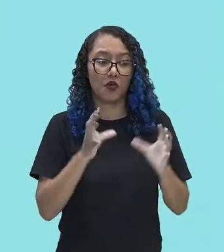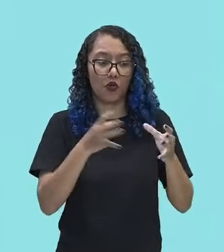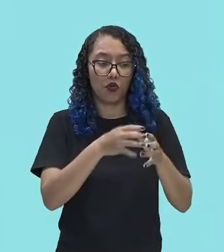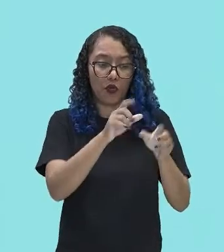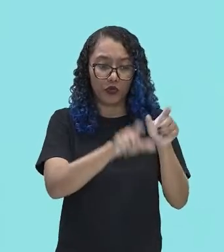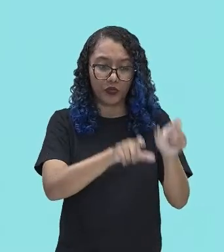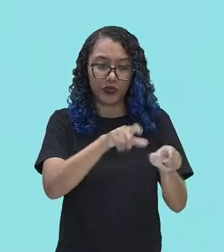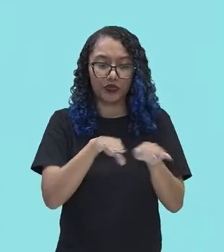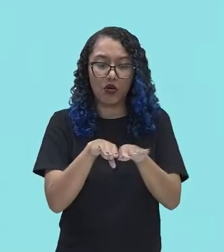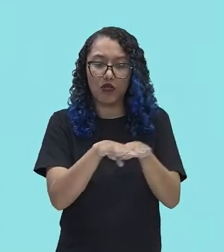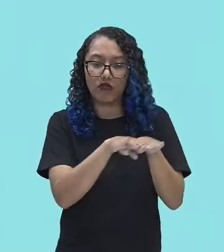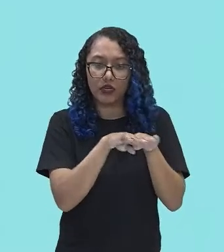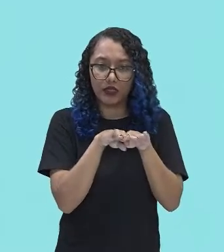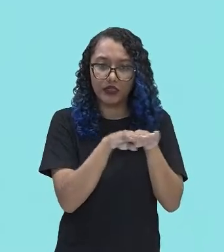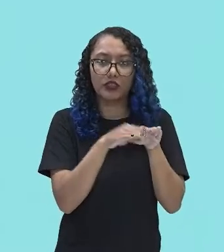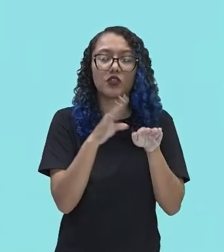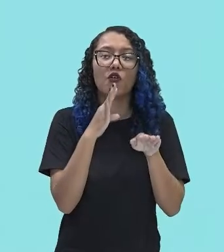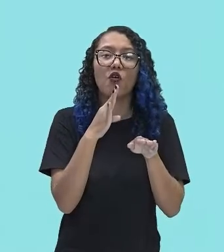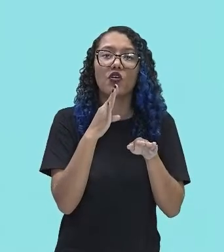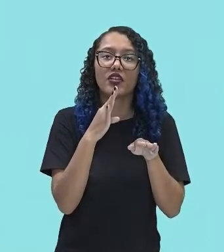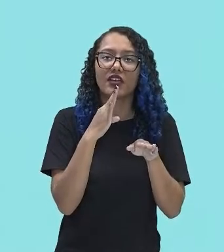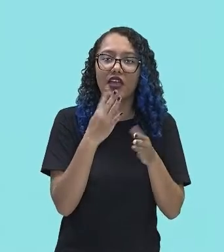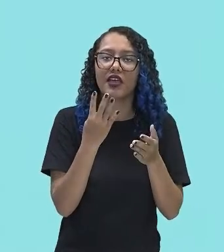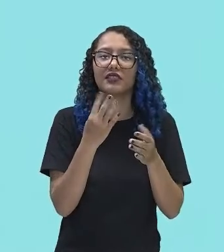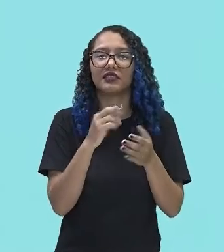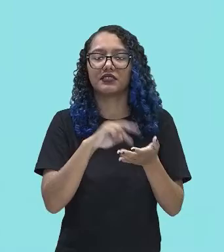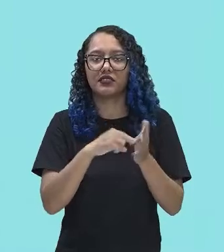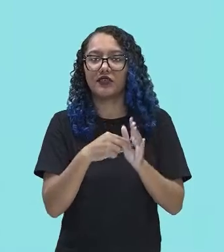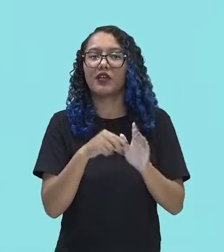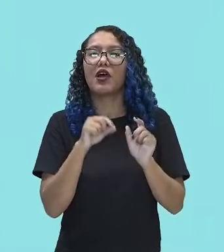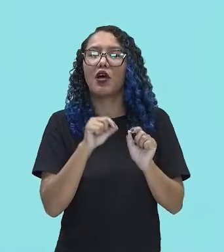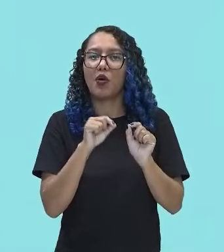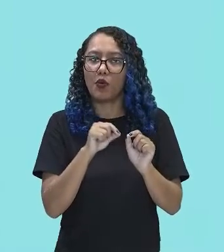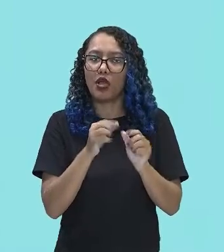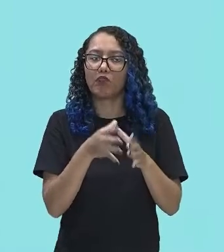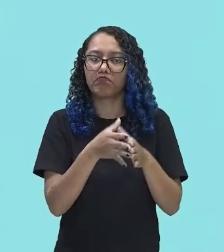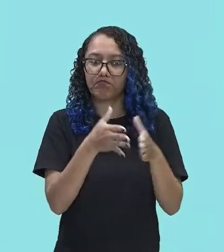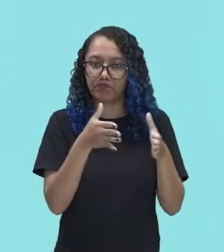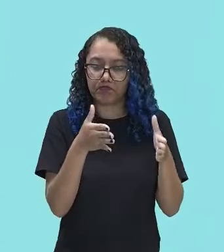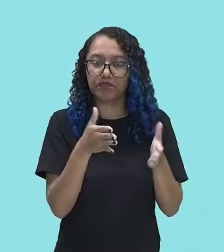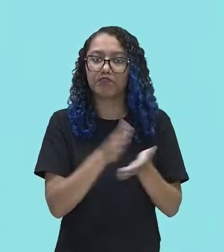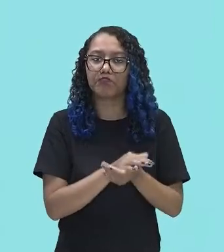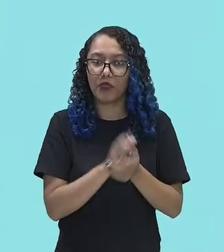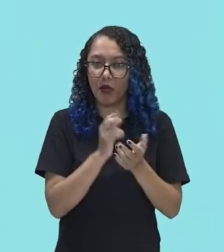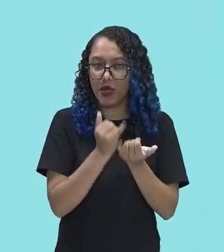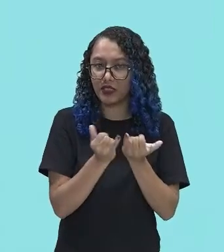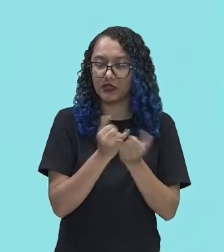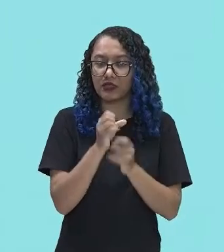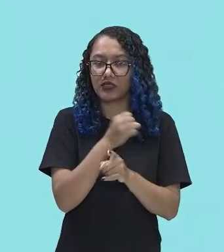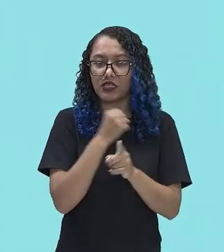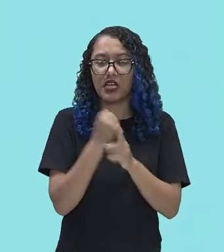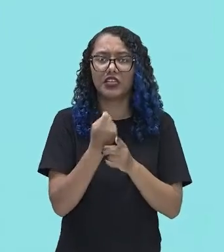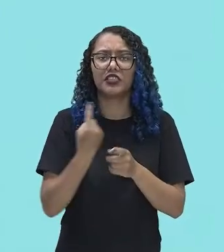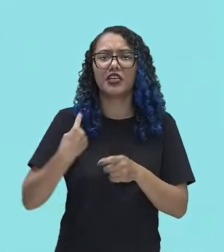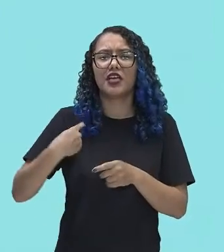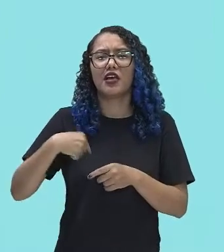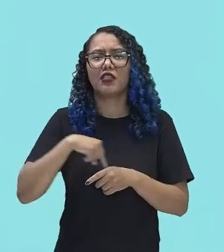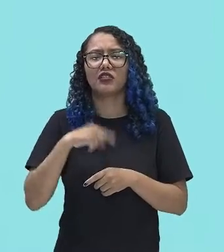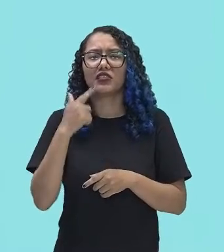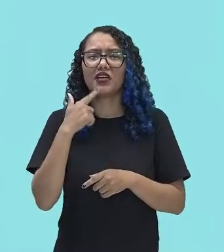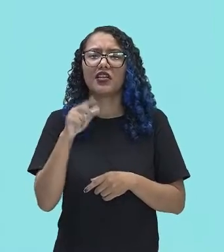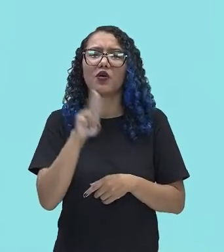Então é algo que é o quê? Grande, como a sociedade. No nosso caso, a nossa língua é o quê? Língua portuguesa.